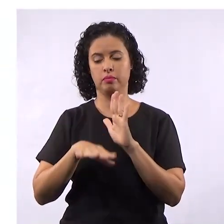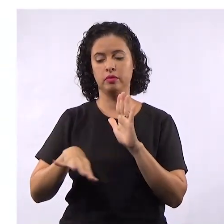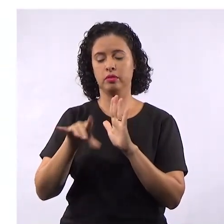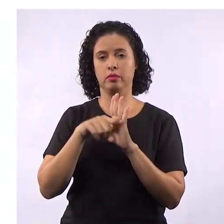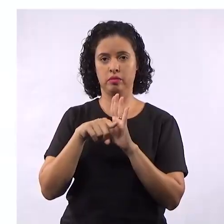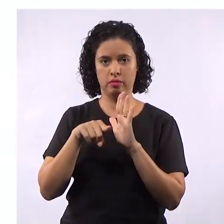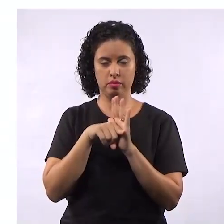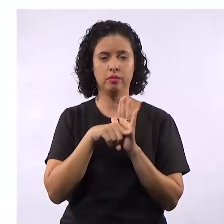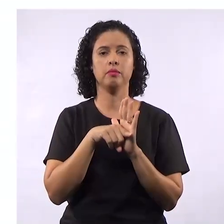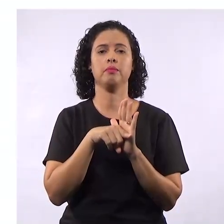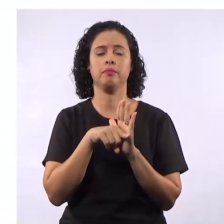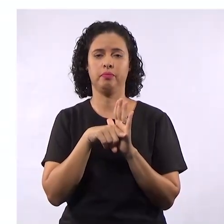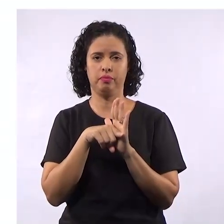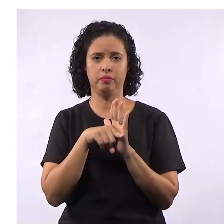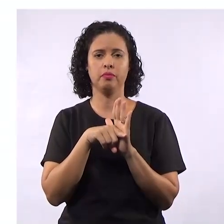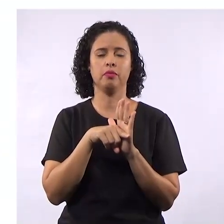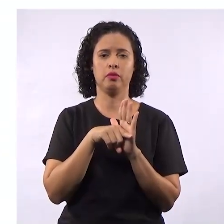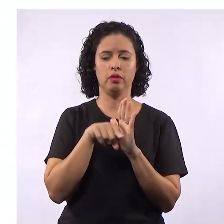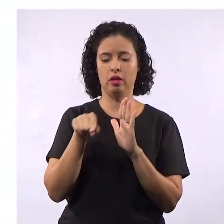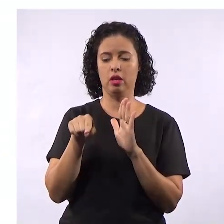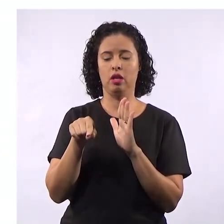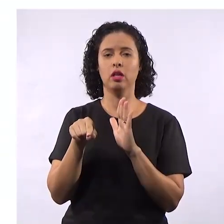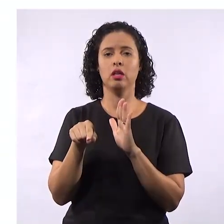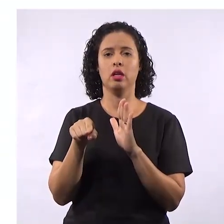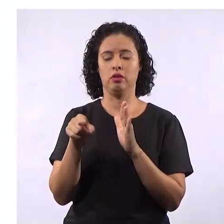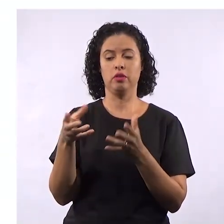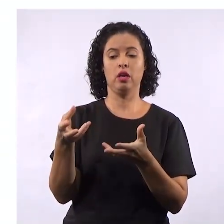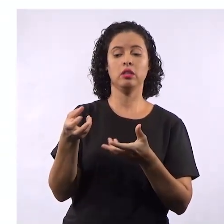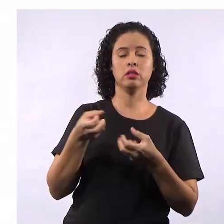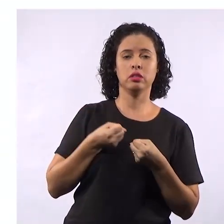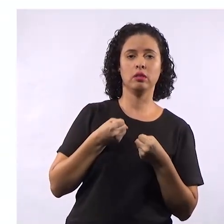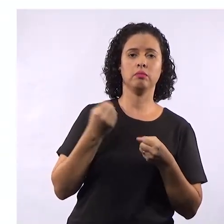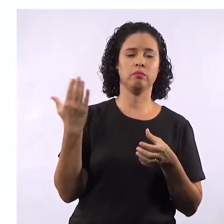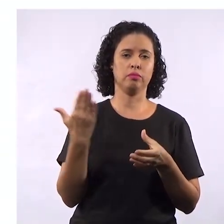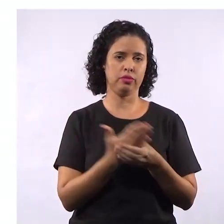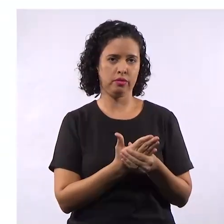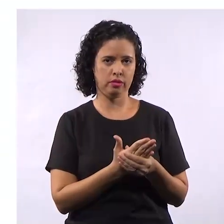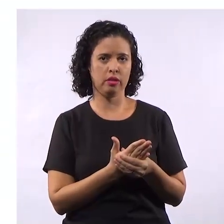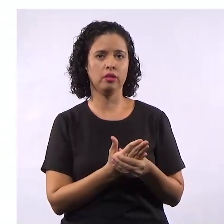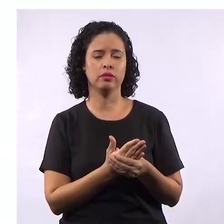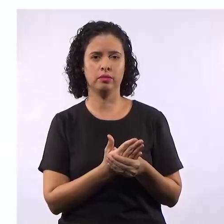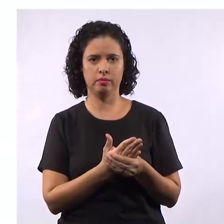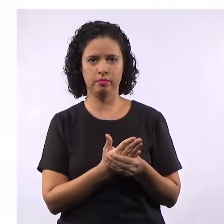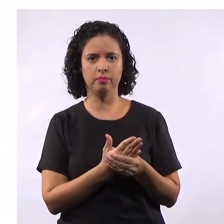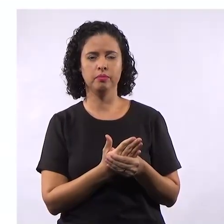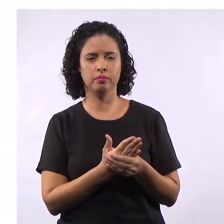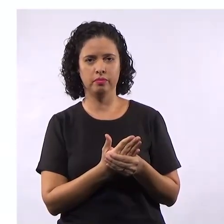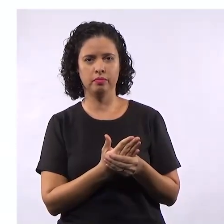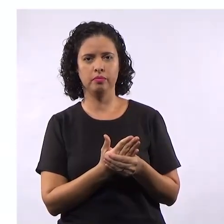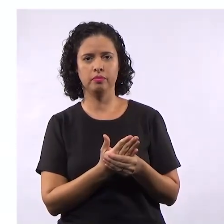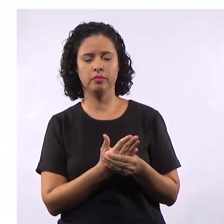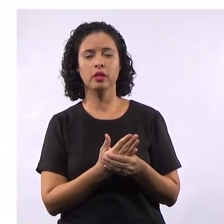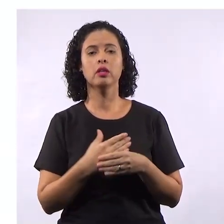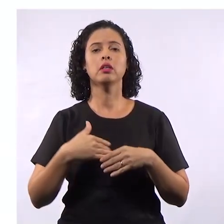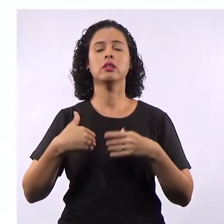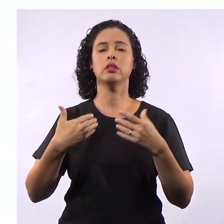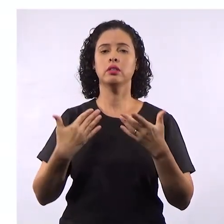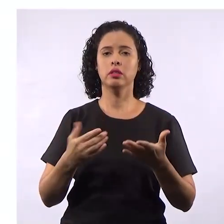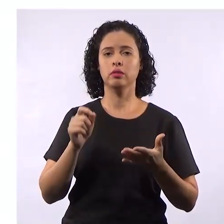nascer, respirar, precisa nascer com vida para estar tendo a personalidade civil, tá? Para o direito civil,